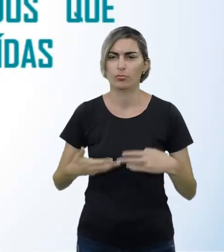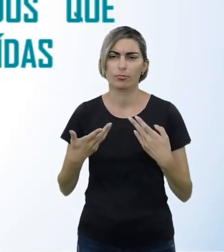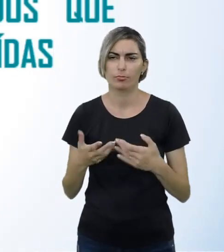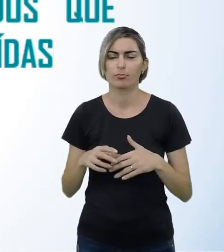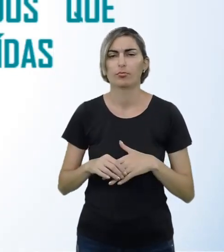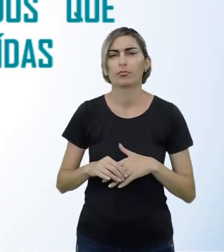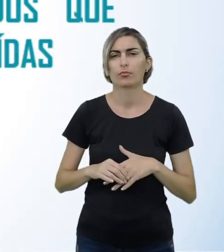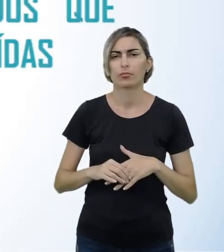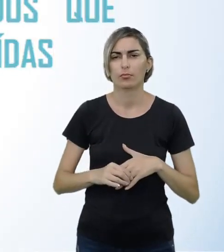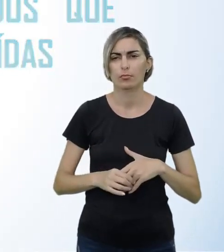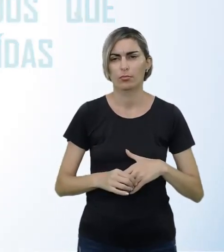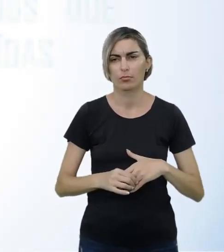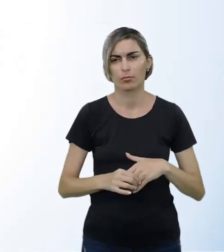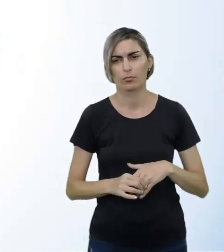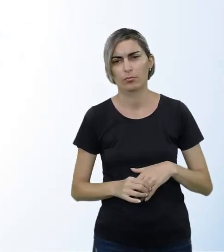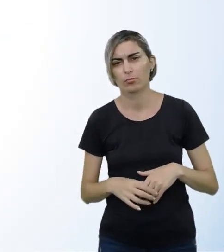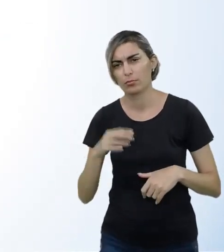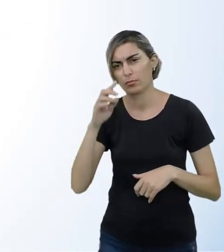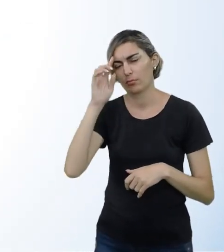tá?